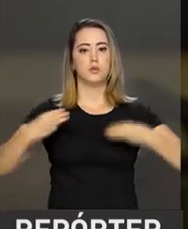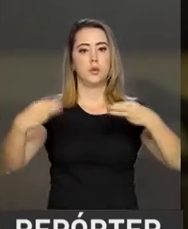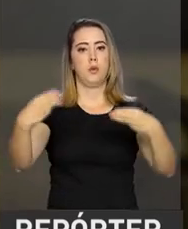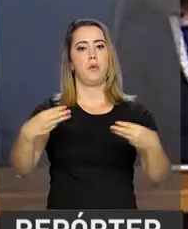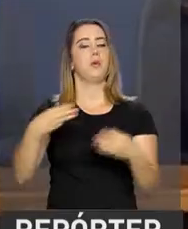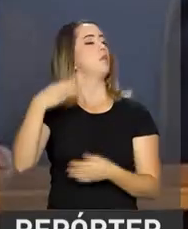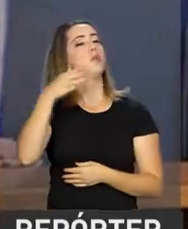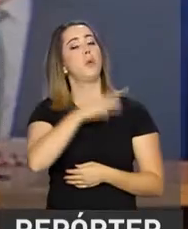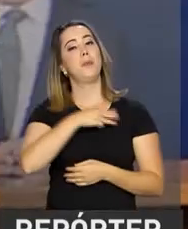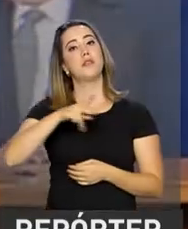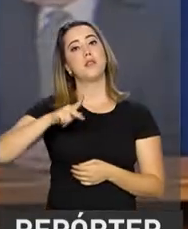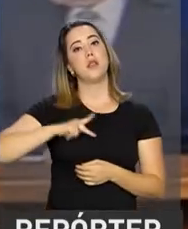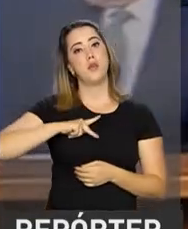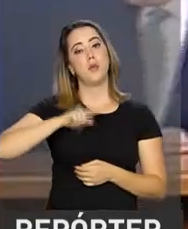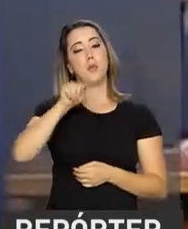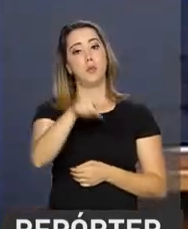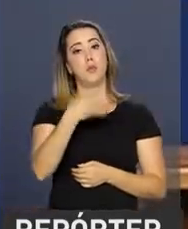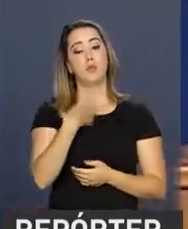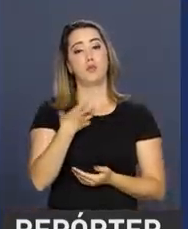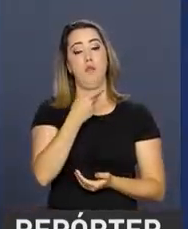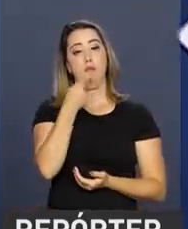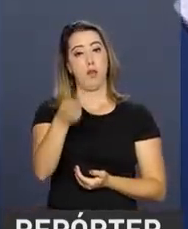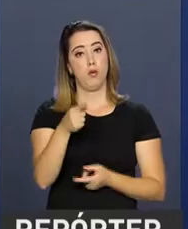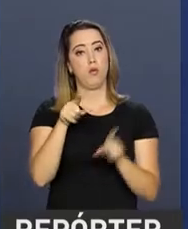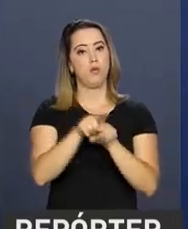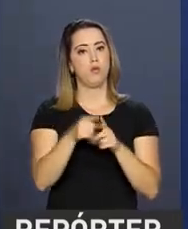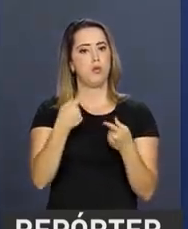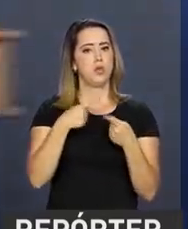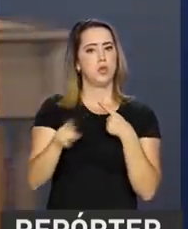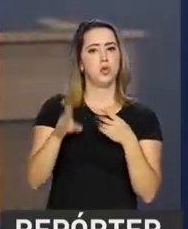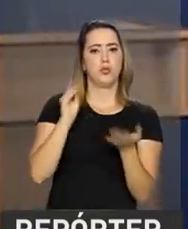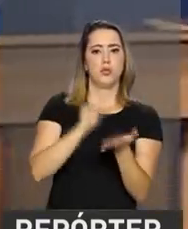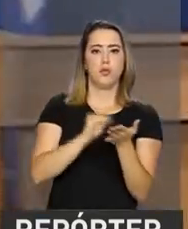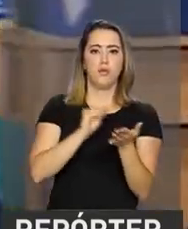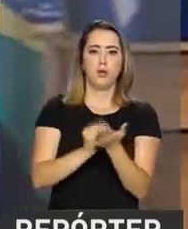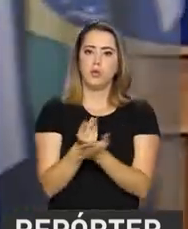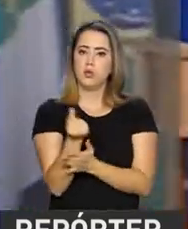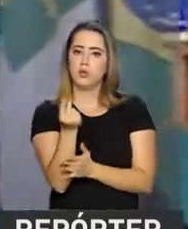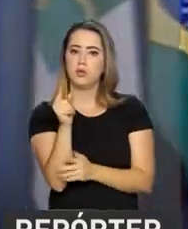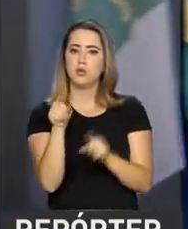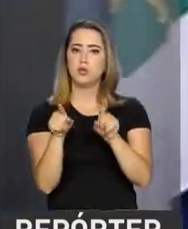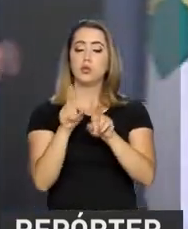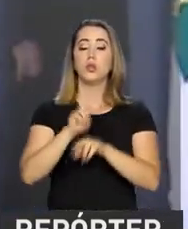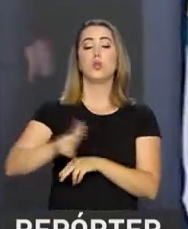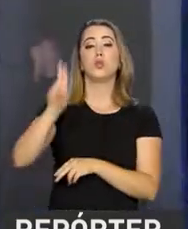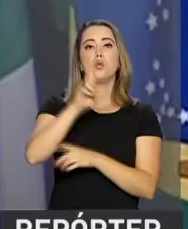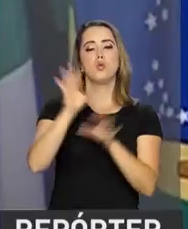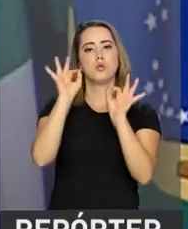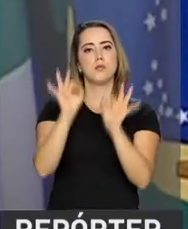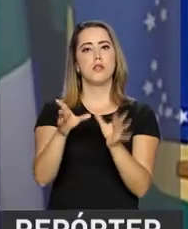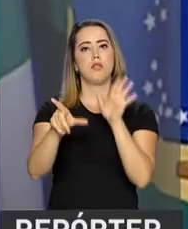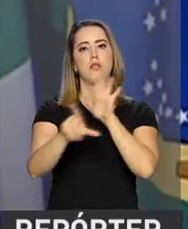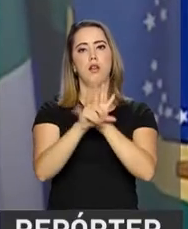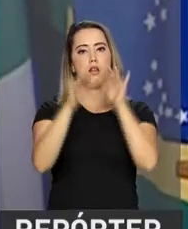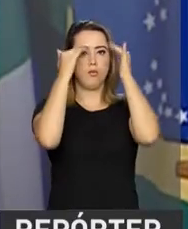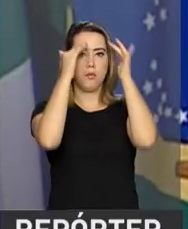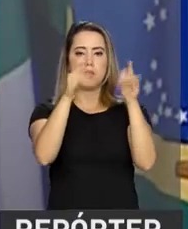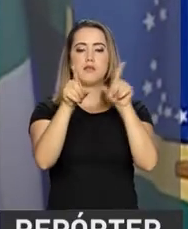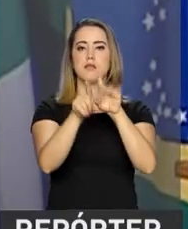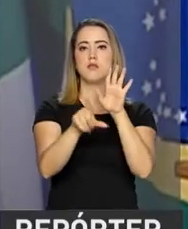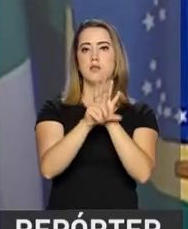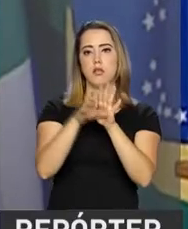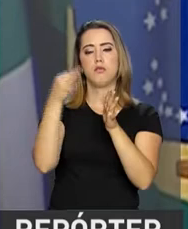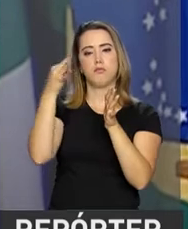federal em seu discurso de posse disse que não tem faltado recursos e instrumentos legais para o ministério público